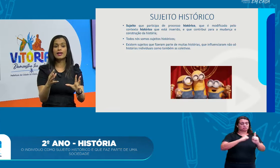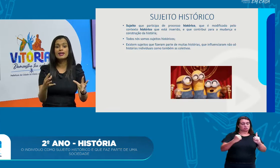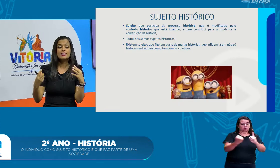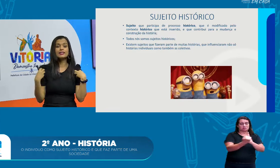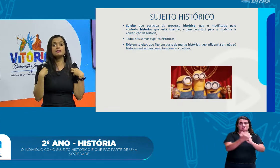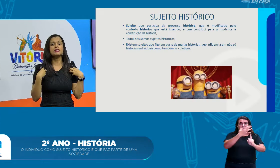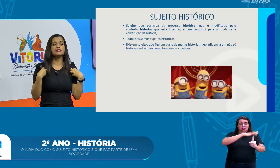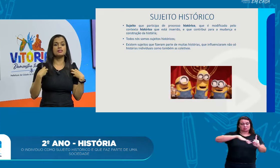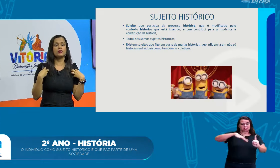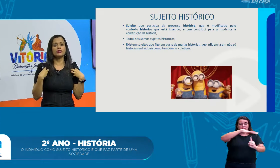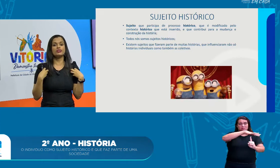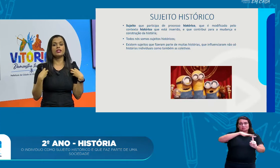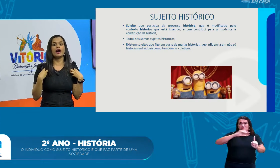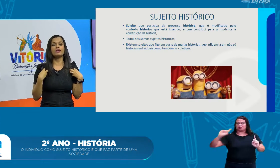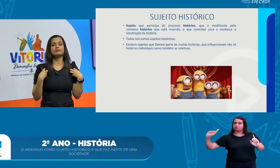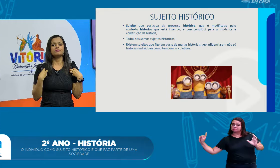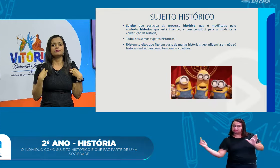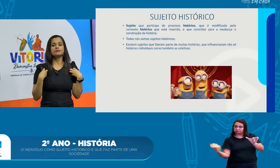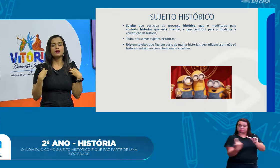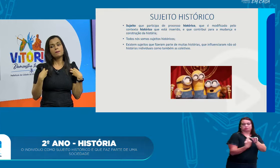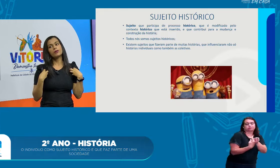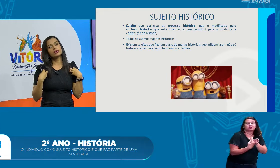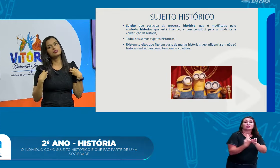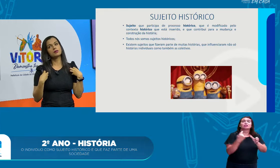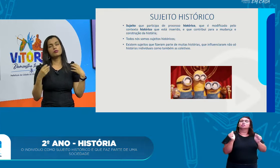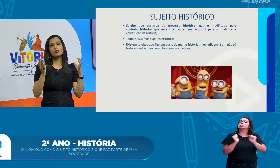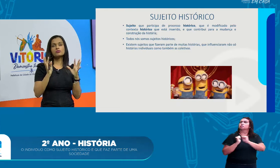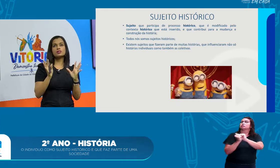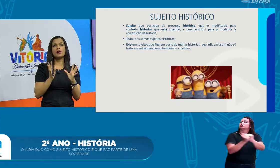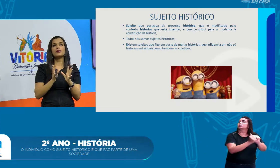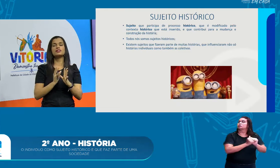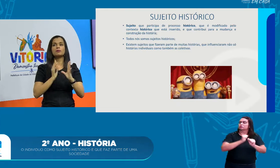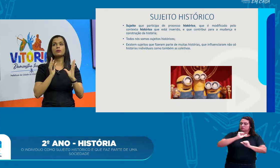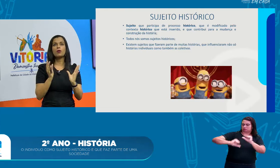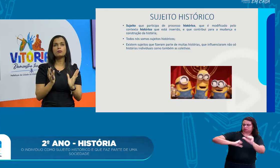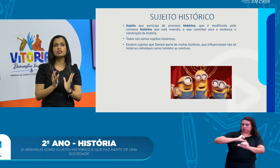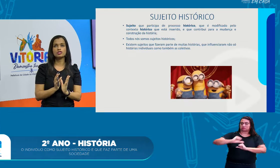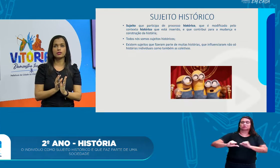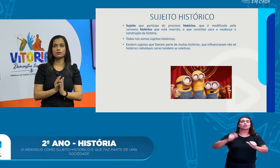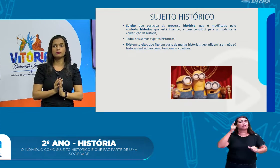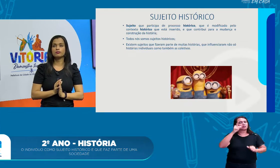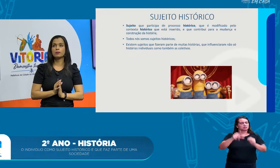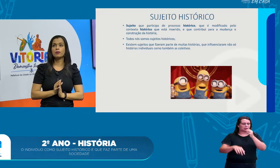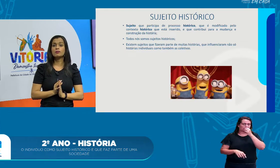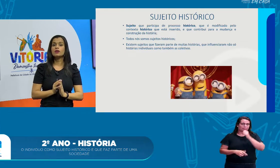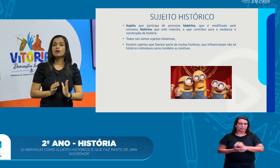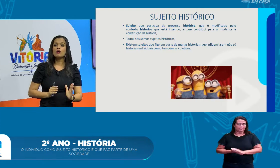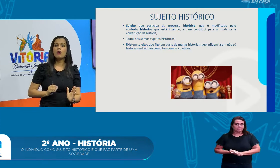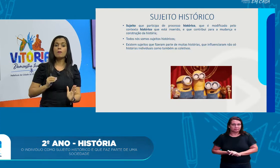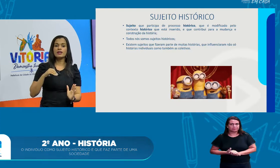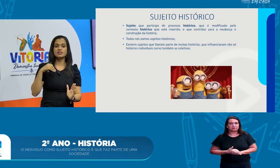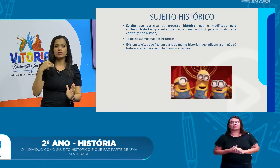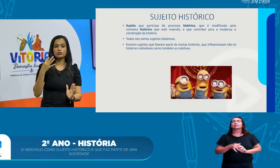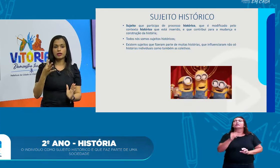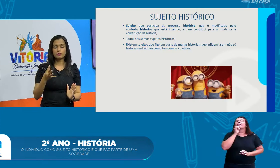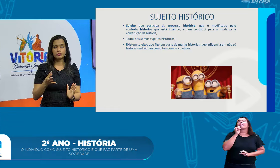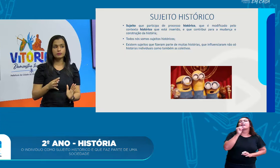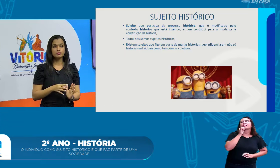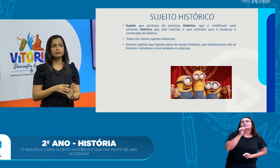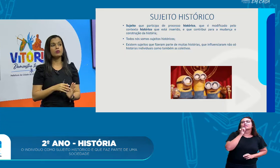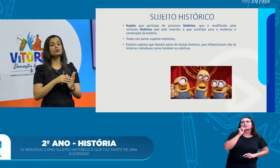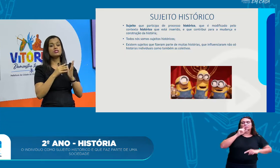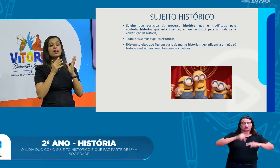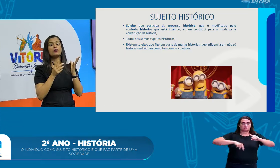com ela e também se modificar. Por exemplo, vamos citar um exemplo, um objeto, tá bom? Com o passar do